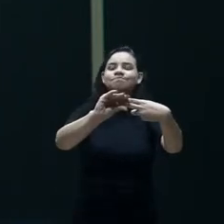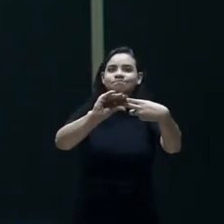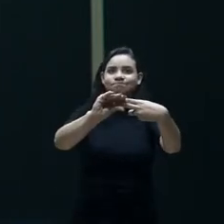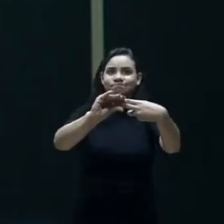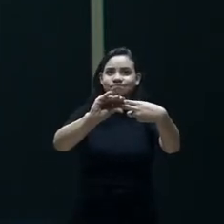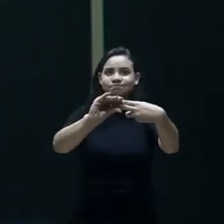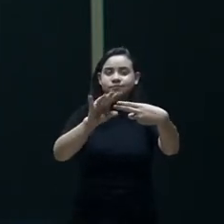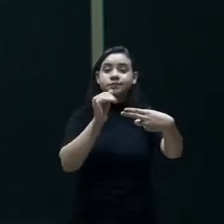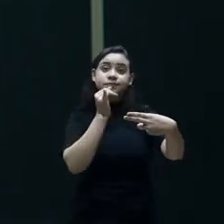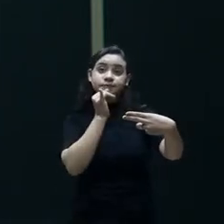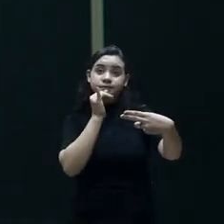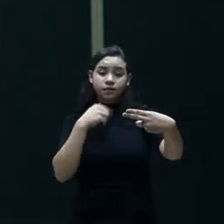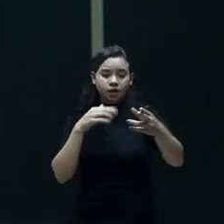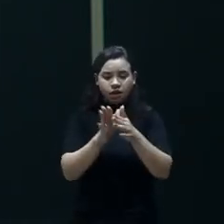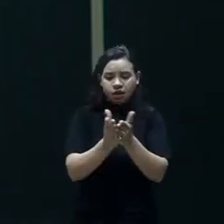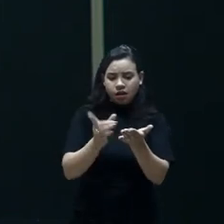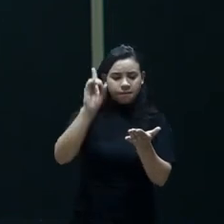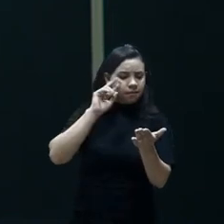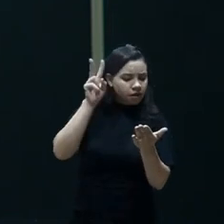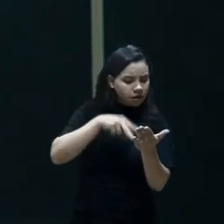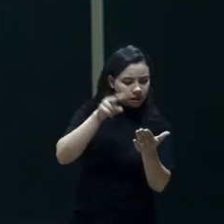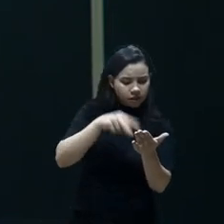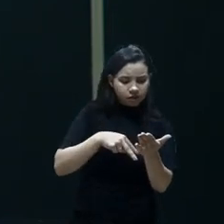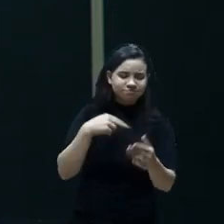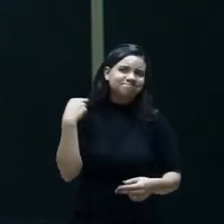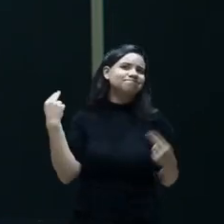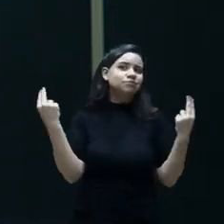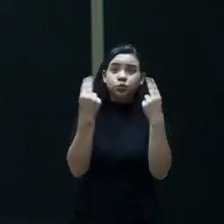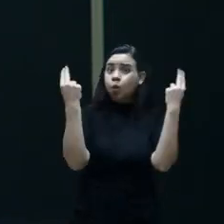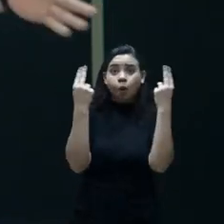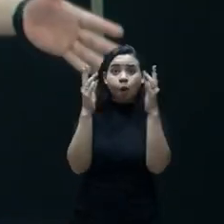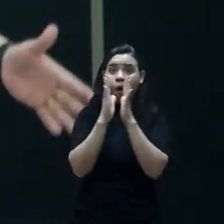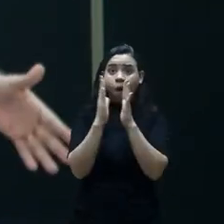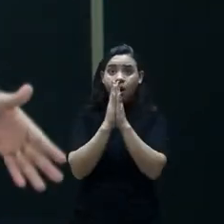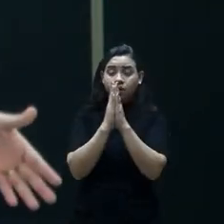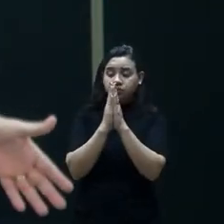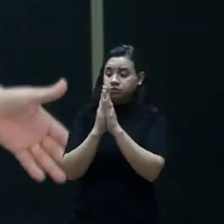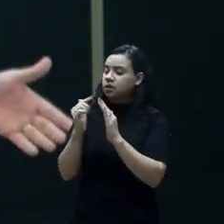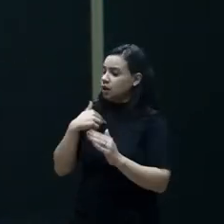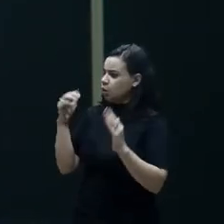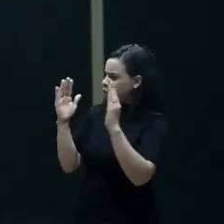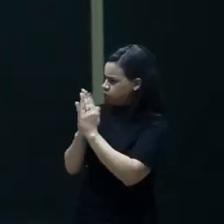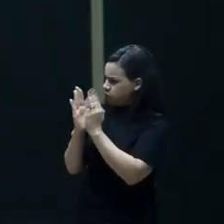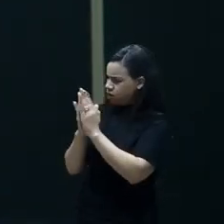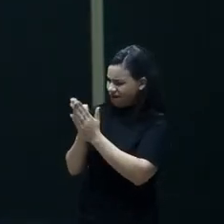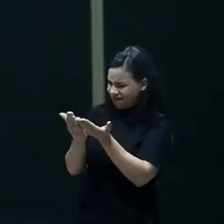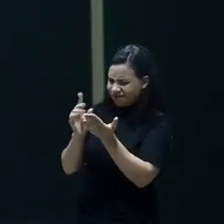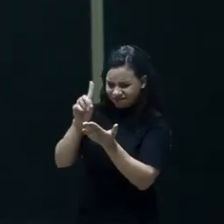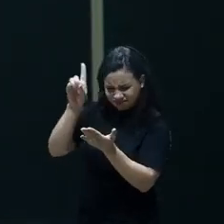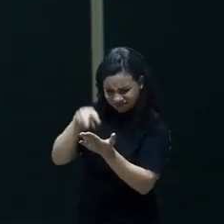Quando eu não tenho tempo para ler Bíblia, eu não oro. Quando eu não oro e não leio Bíblia, a minha vida é um fracasso.